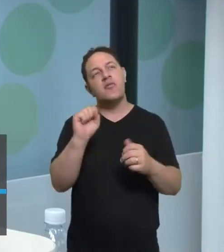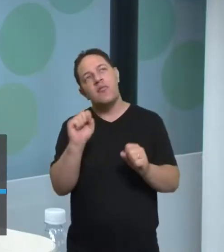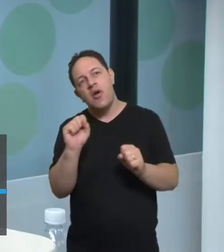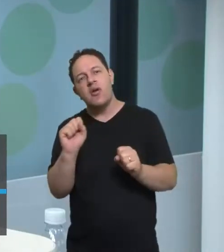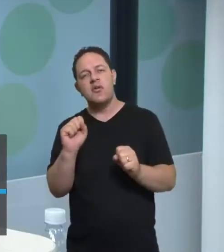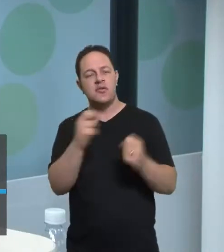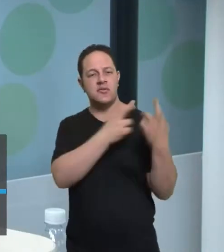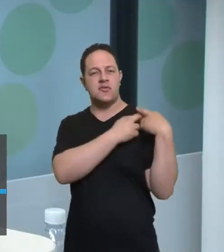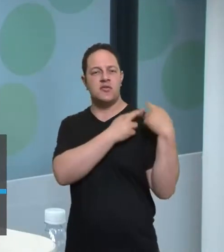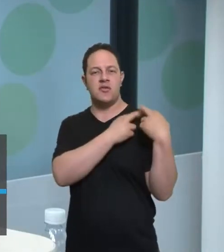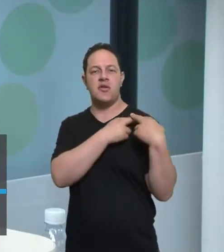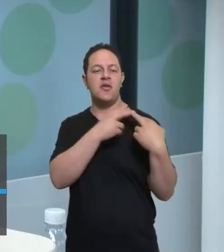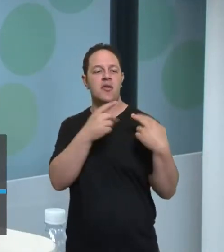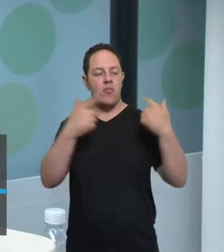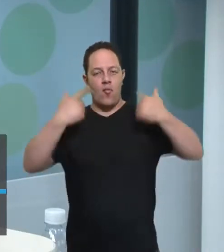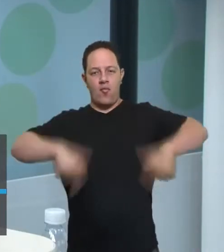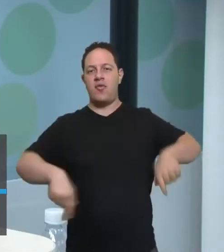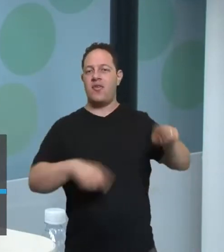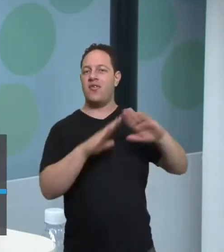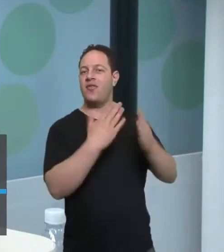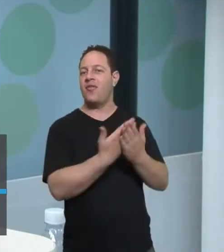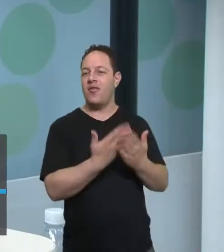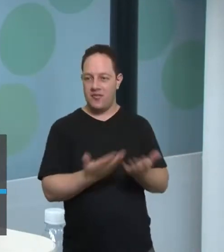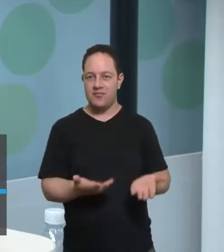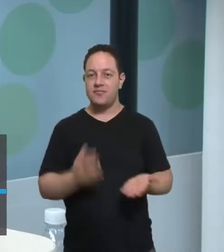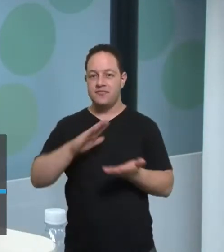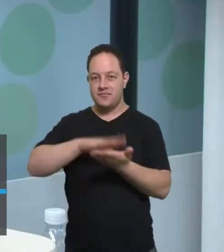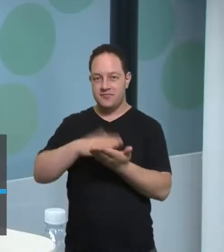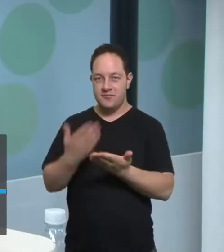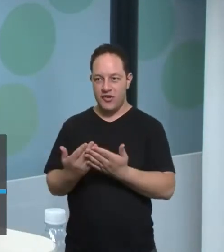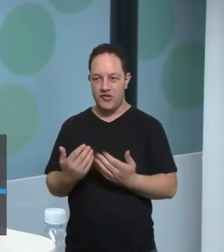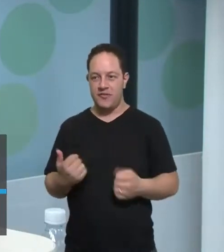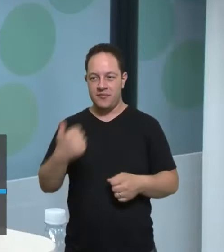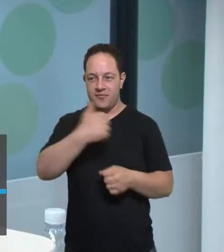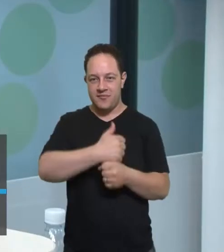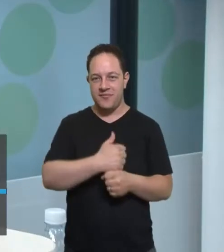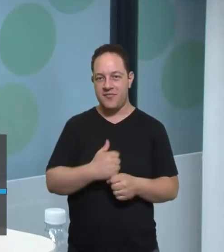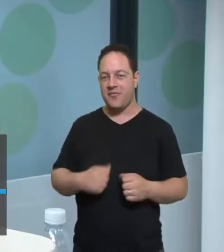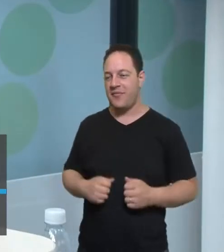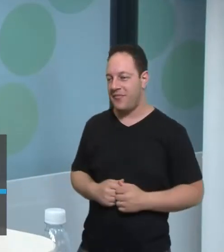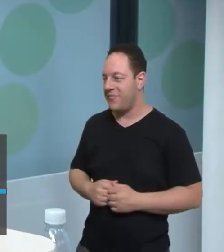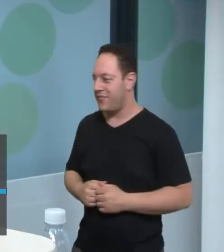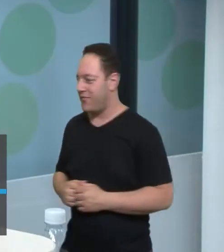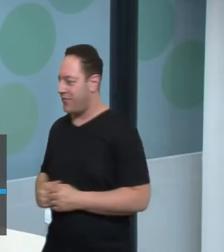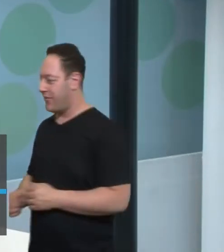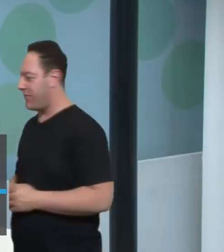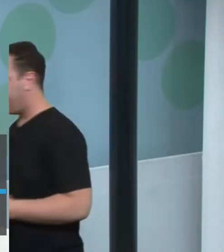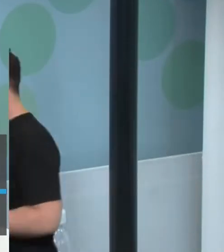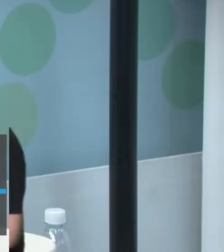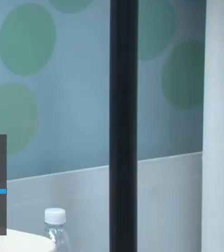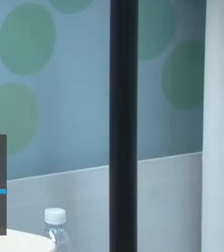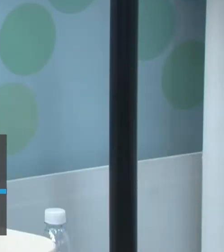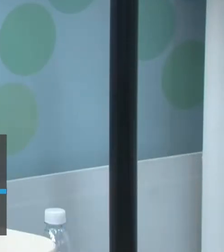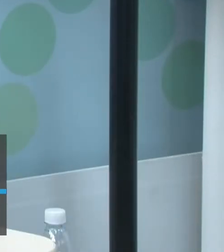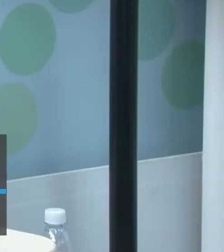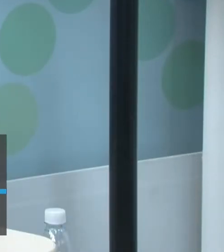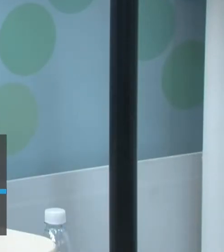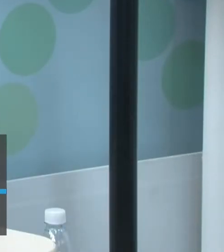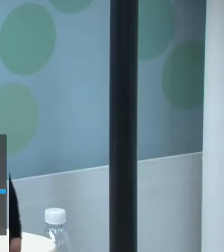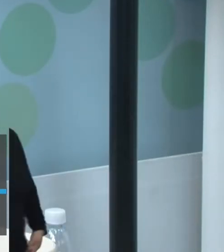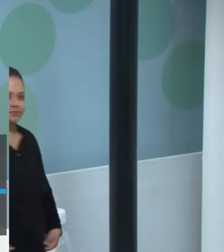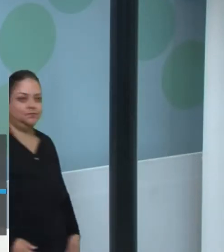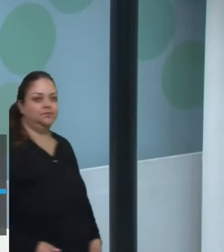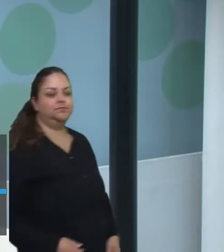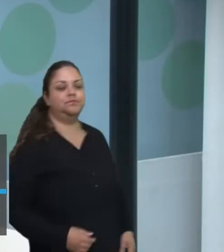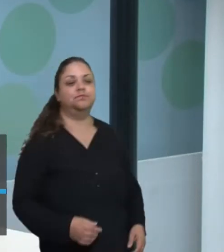na verdade muita responsabilidade da escola porque as decisões tomadas de forma colaborativa e Cooperativa é facilita o